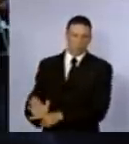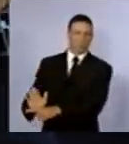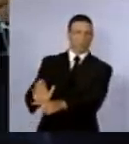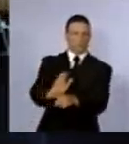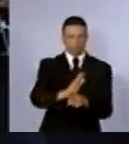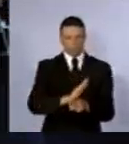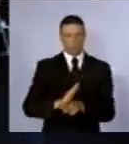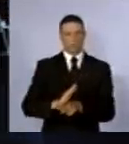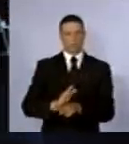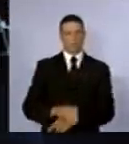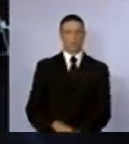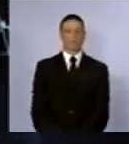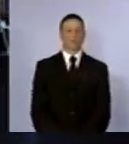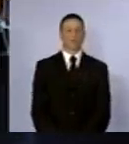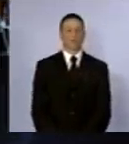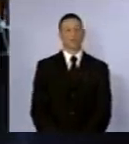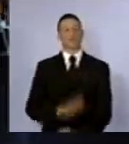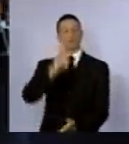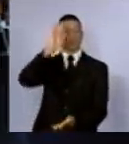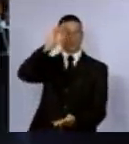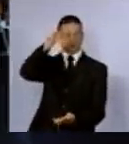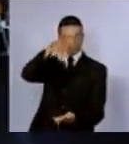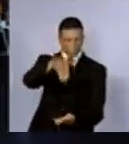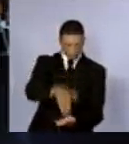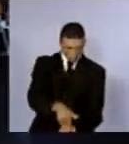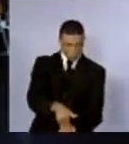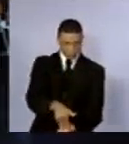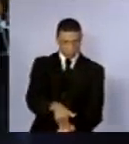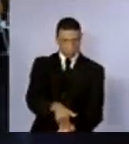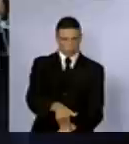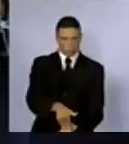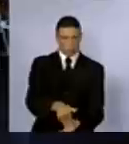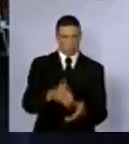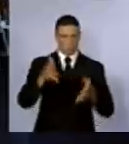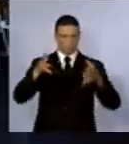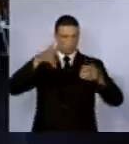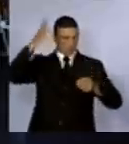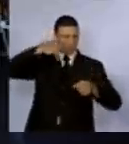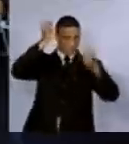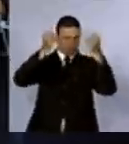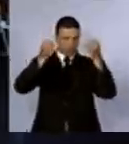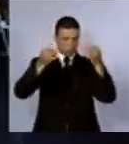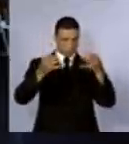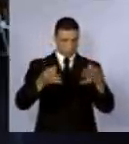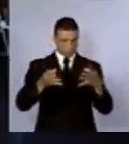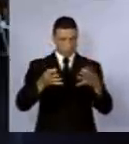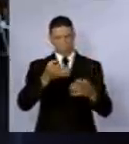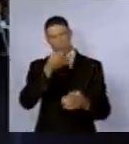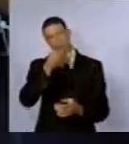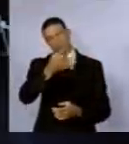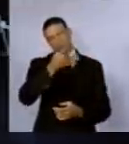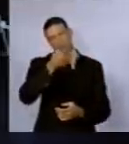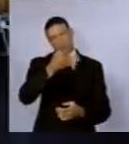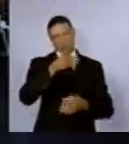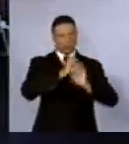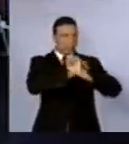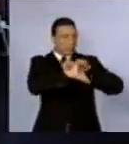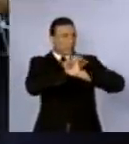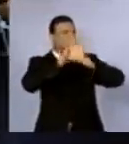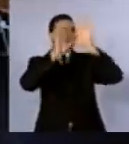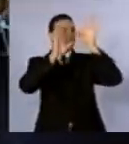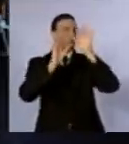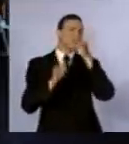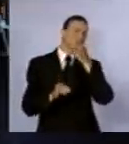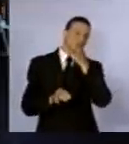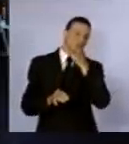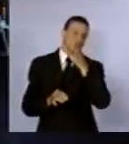né? E, por último, nós gostaríamos aí de dar uma noção muito clara de por que a gente está